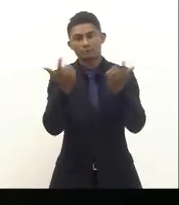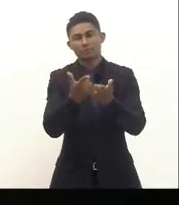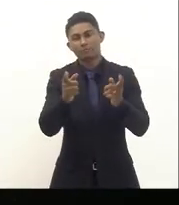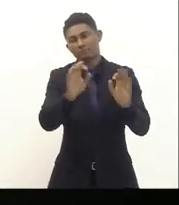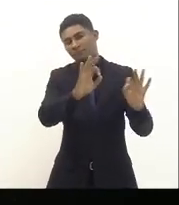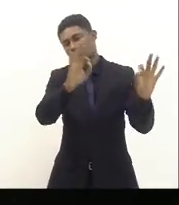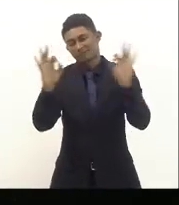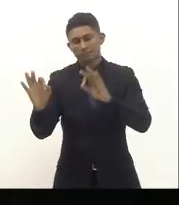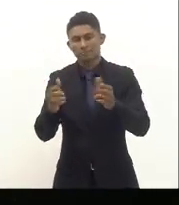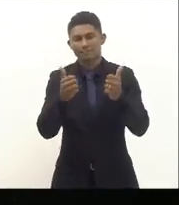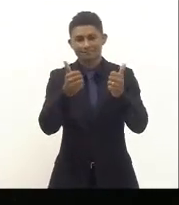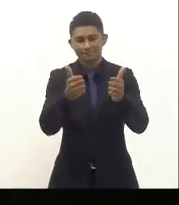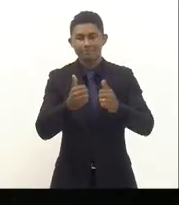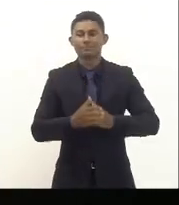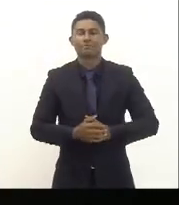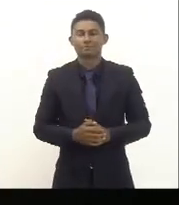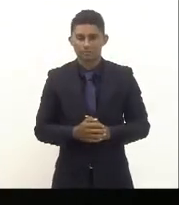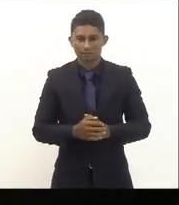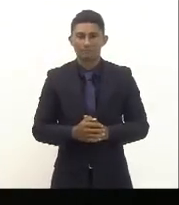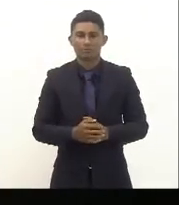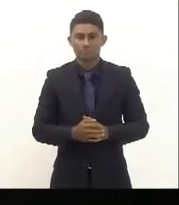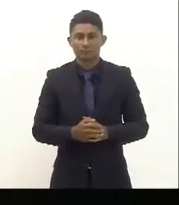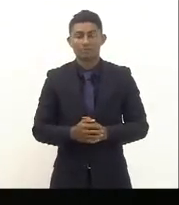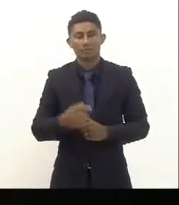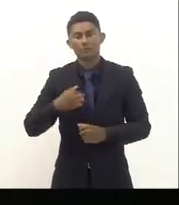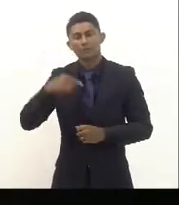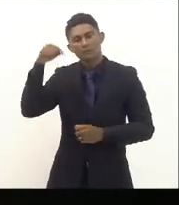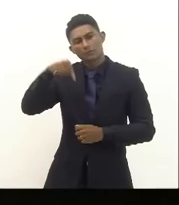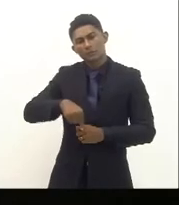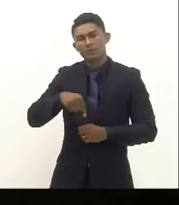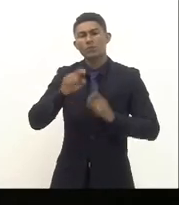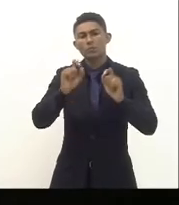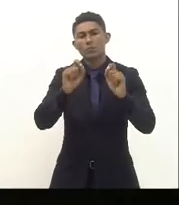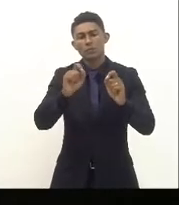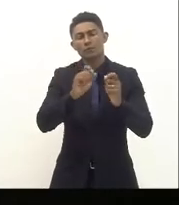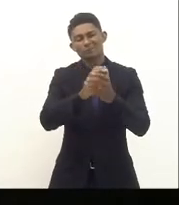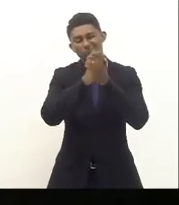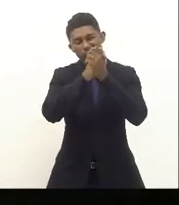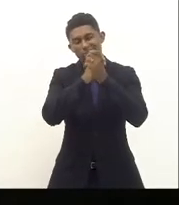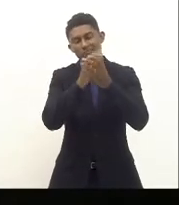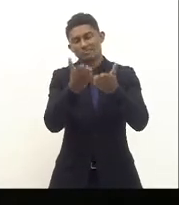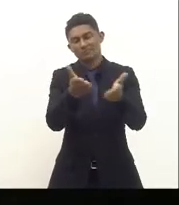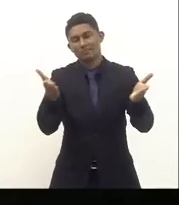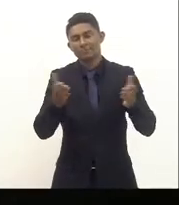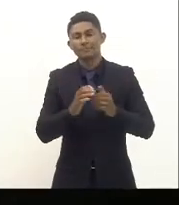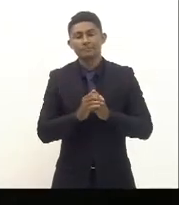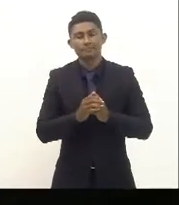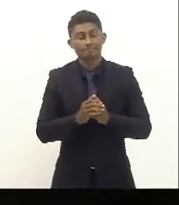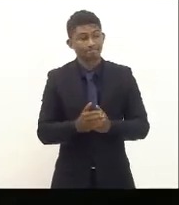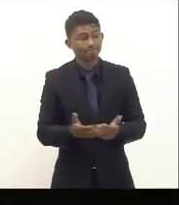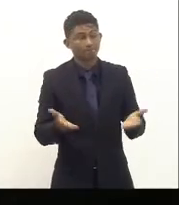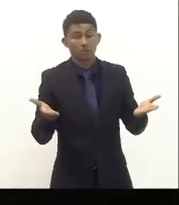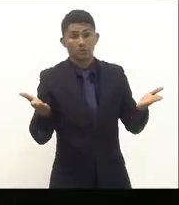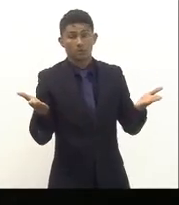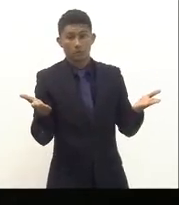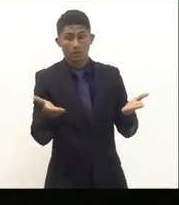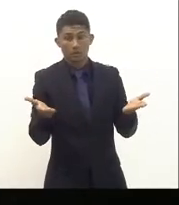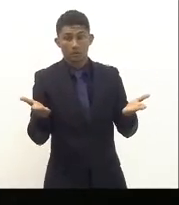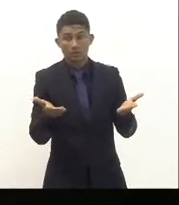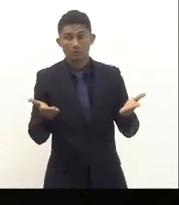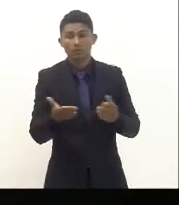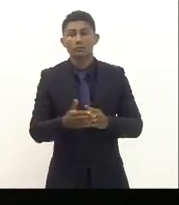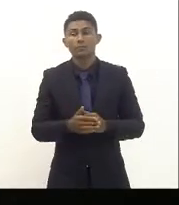através da TV alerj gostaria nesse momento de cumprimentá-los senhora Presidente hoje